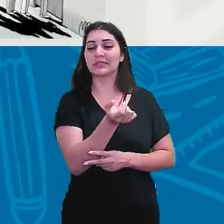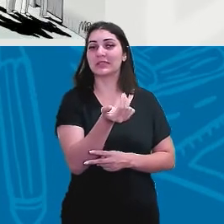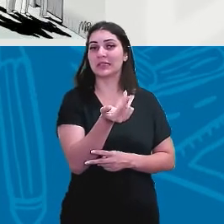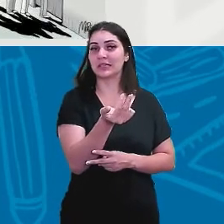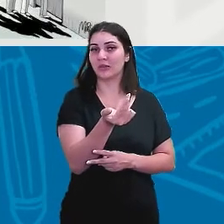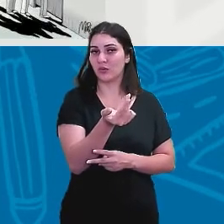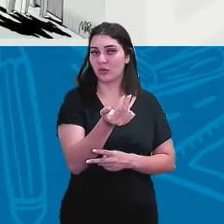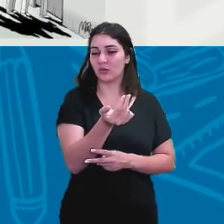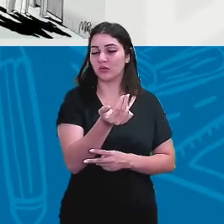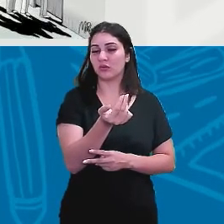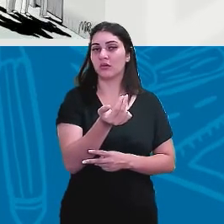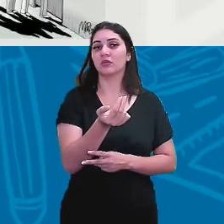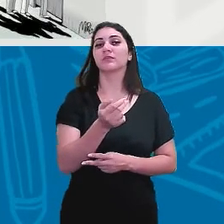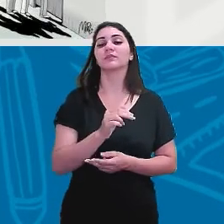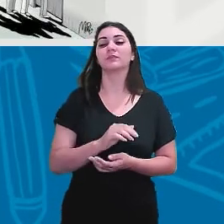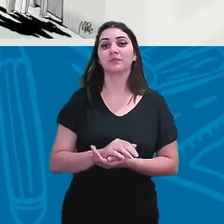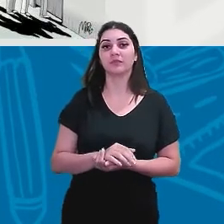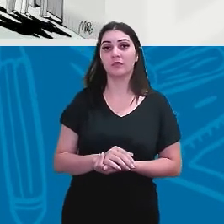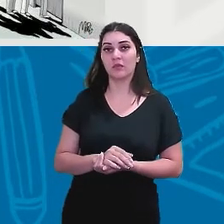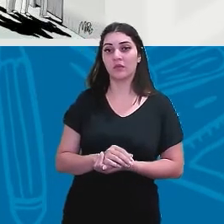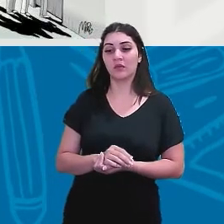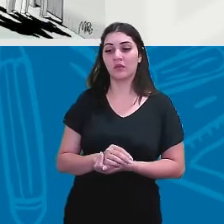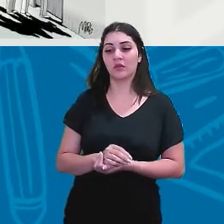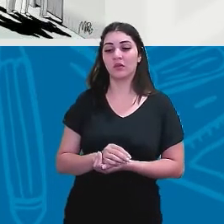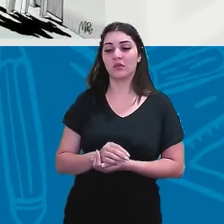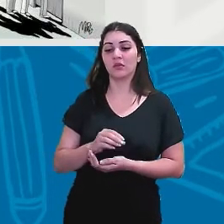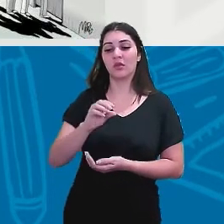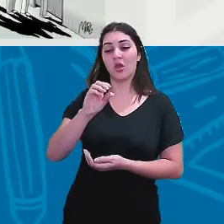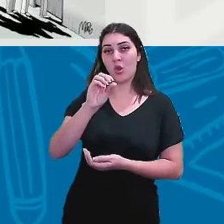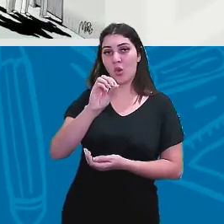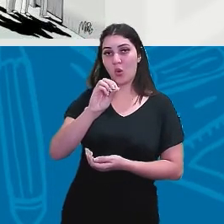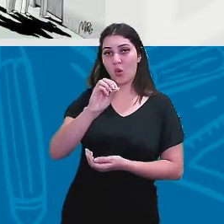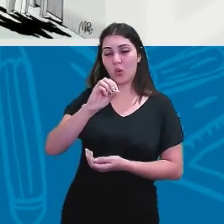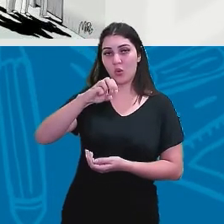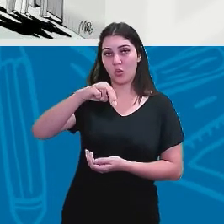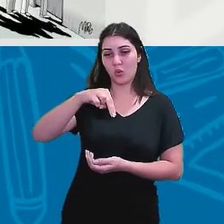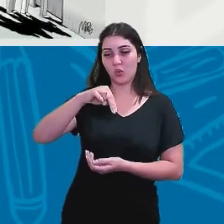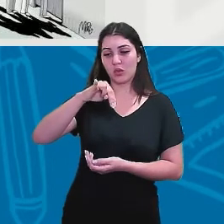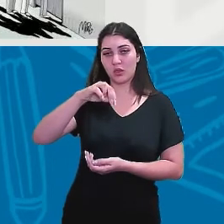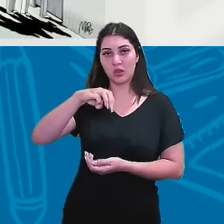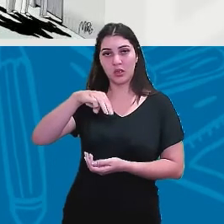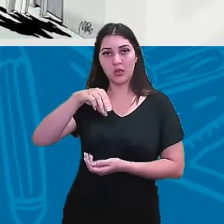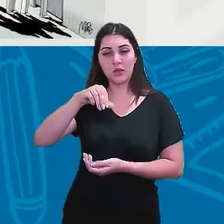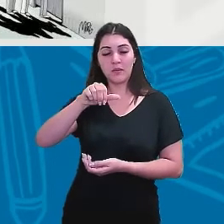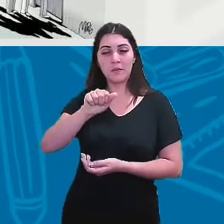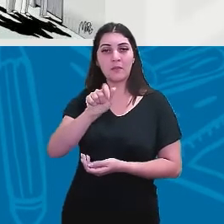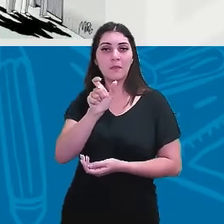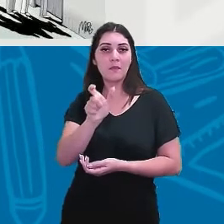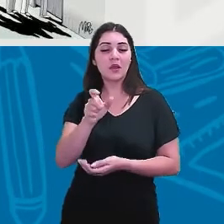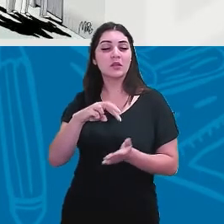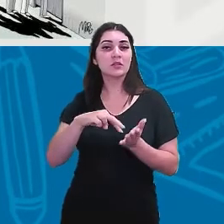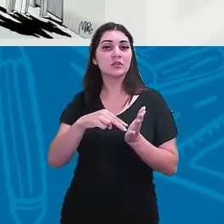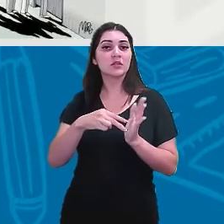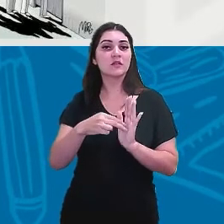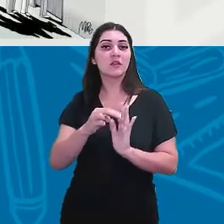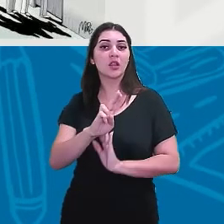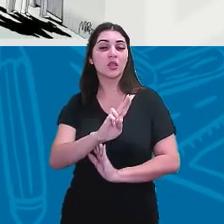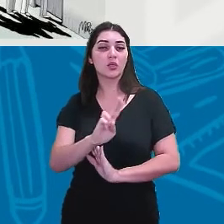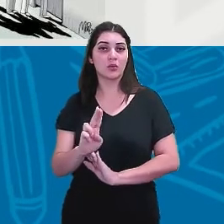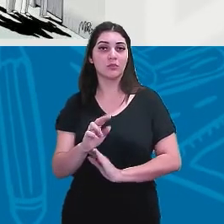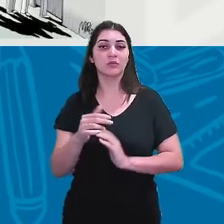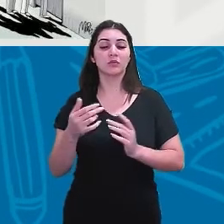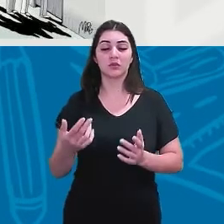homônimas. Homo, igual. E ônimas significa, né, nome.